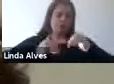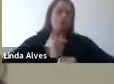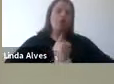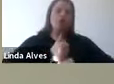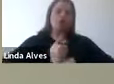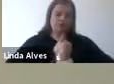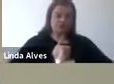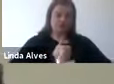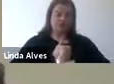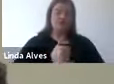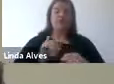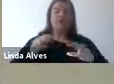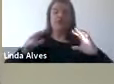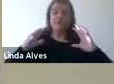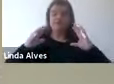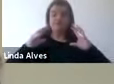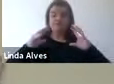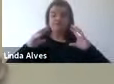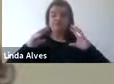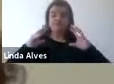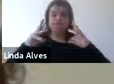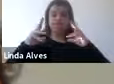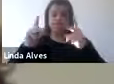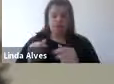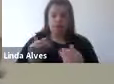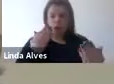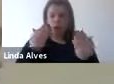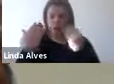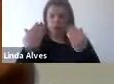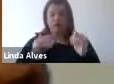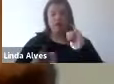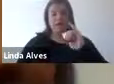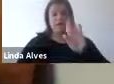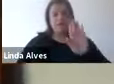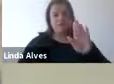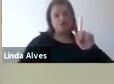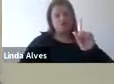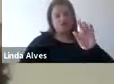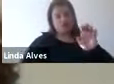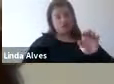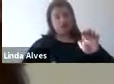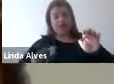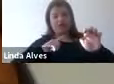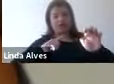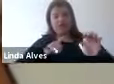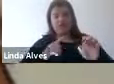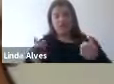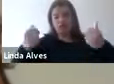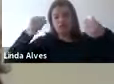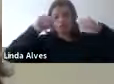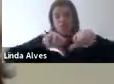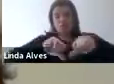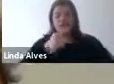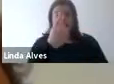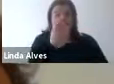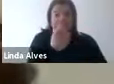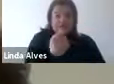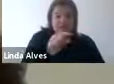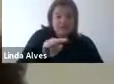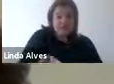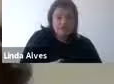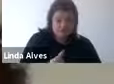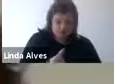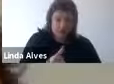Nesse universo todo, então, o que o IBGE constatou aí? Que houve uma queda de 16,1% dos filiados a sindicatos